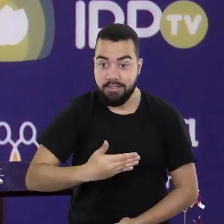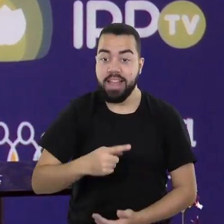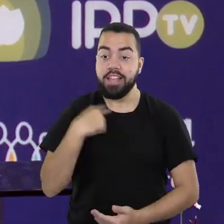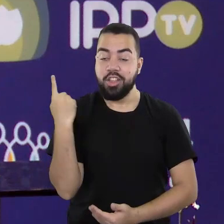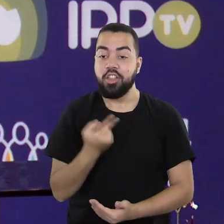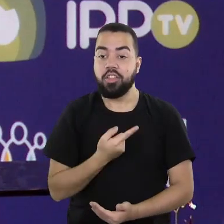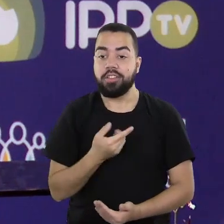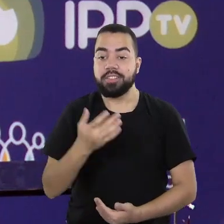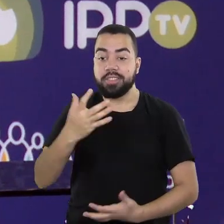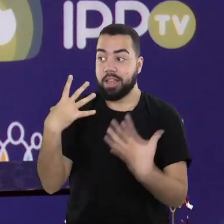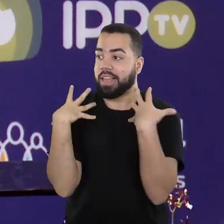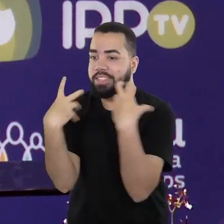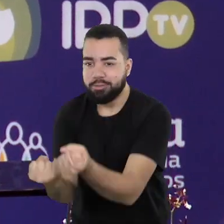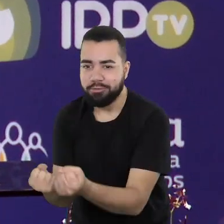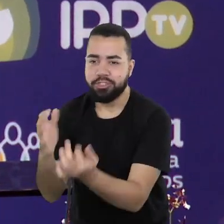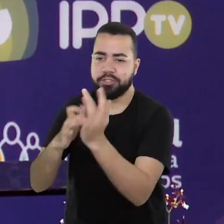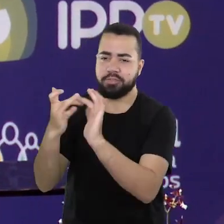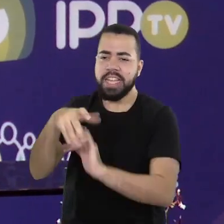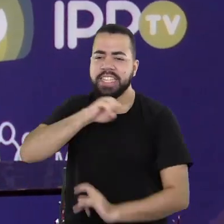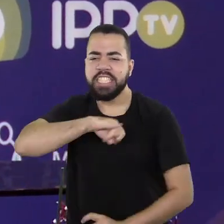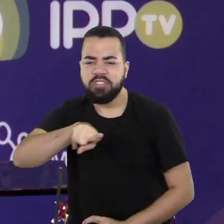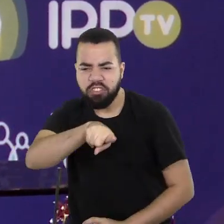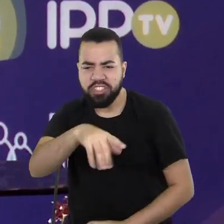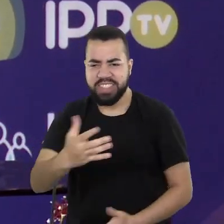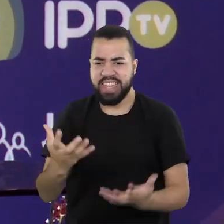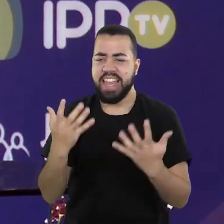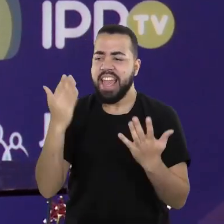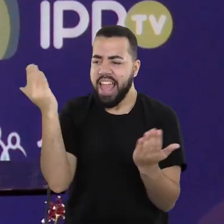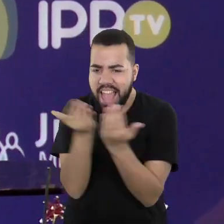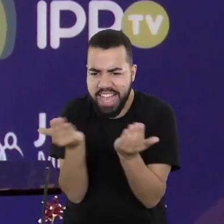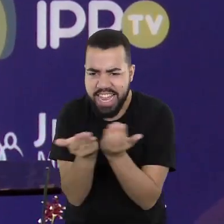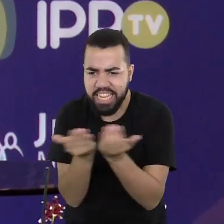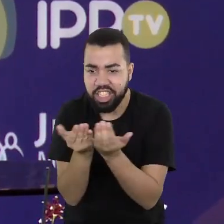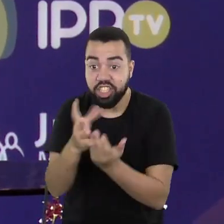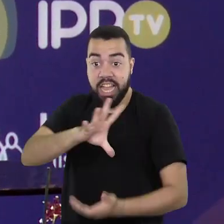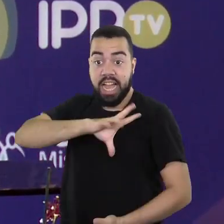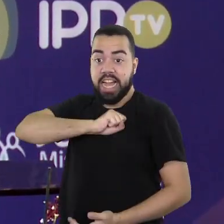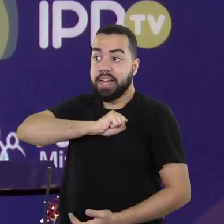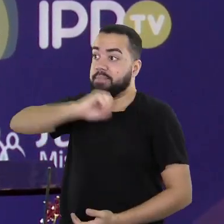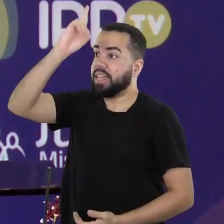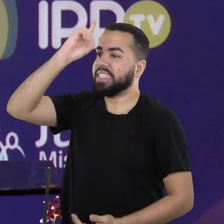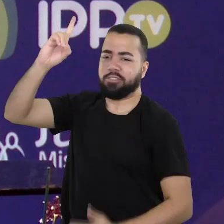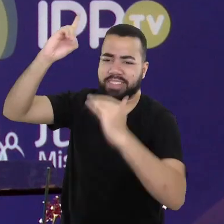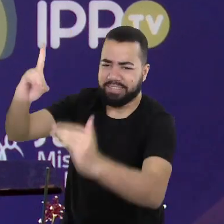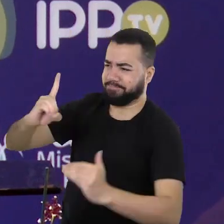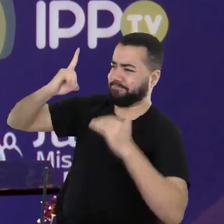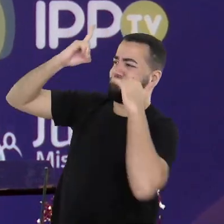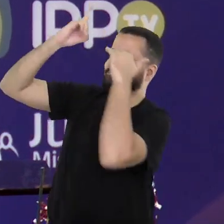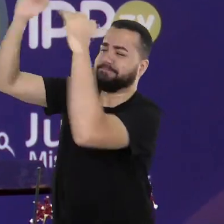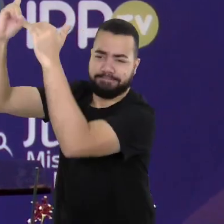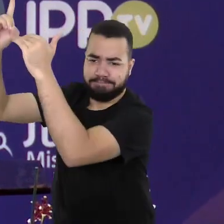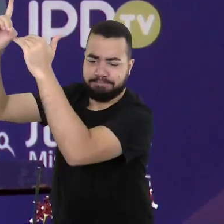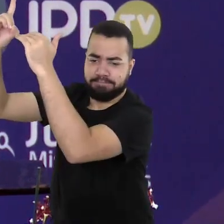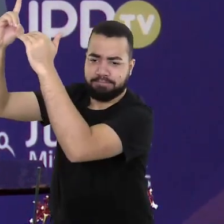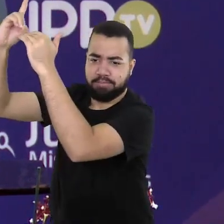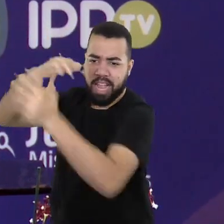Se você é crente, você ama a Deus acima de todas as coisas. Se você é crente,